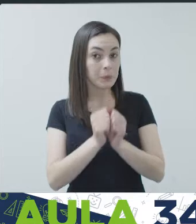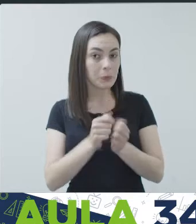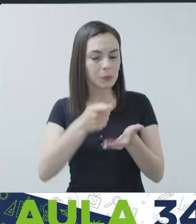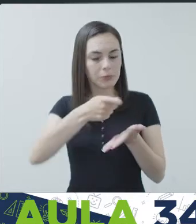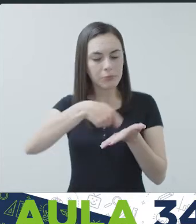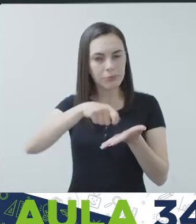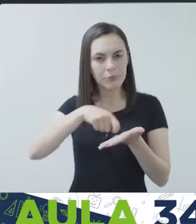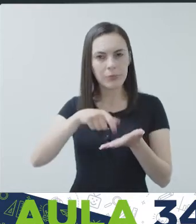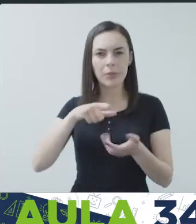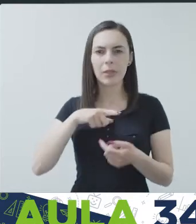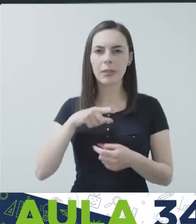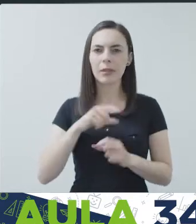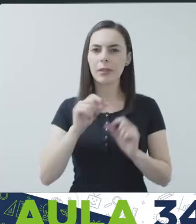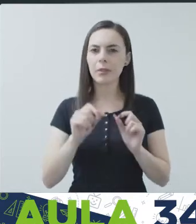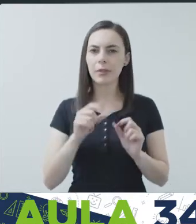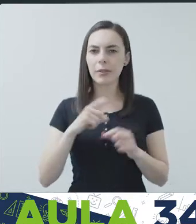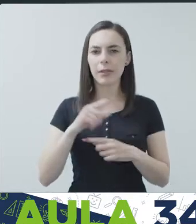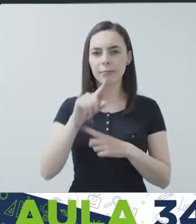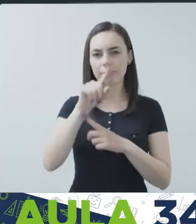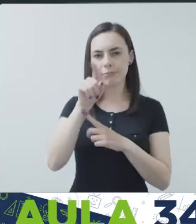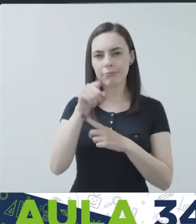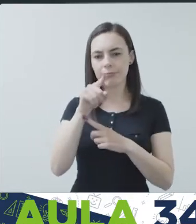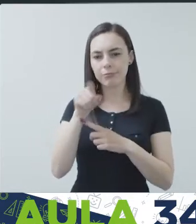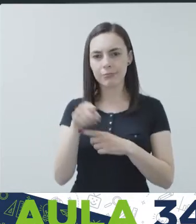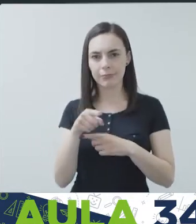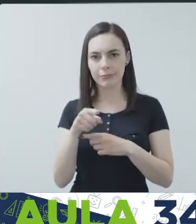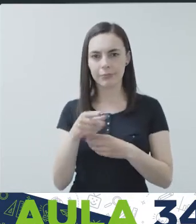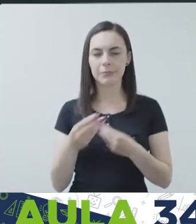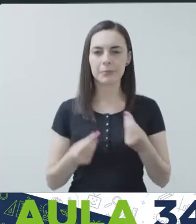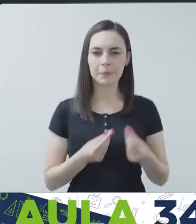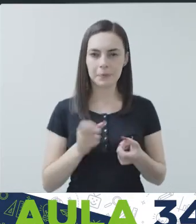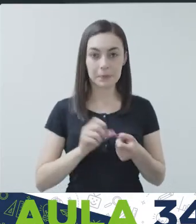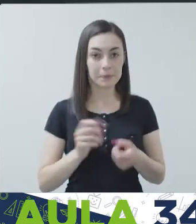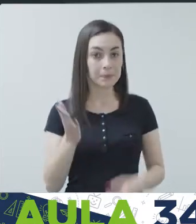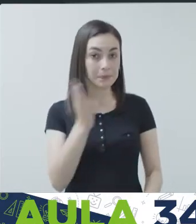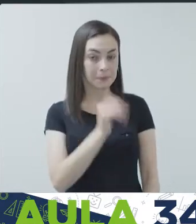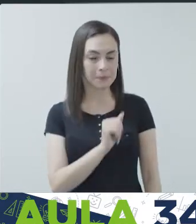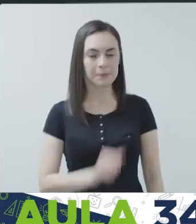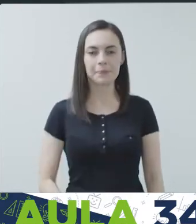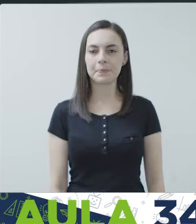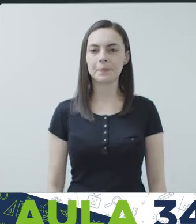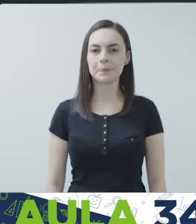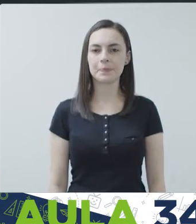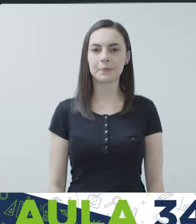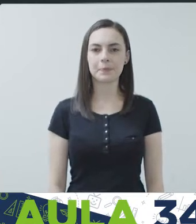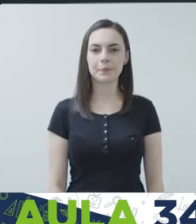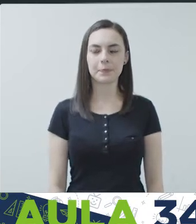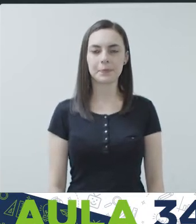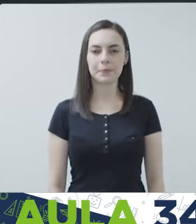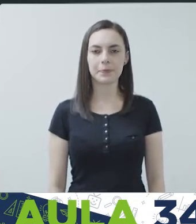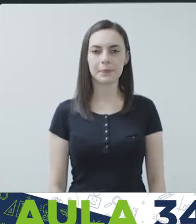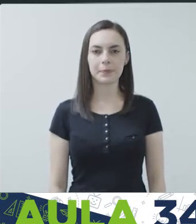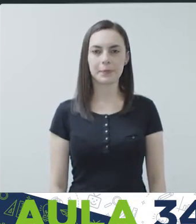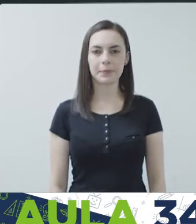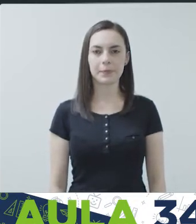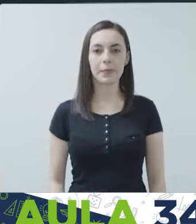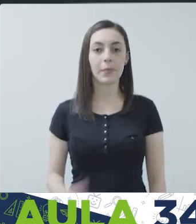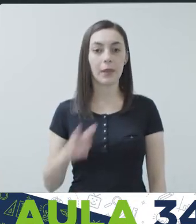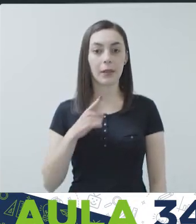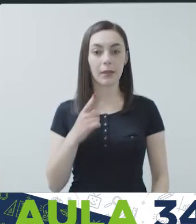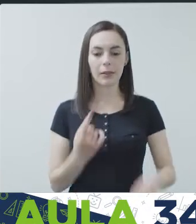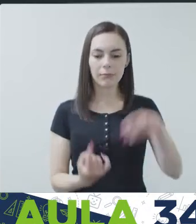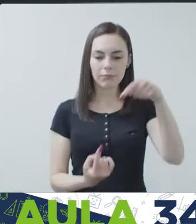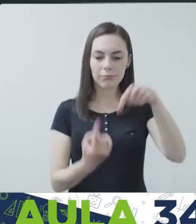tem algumas voltinhas, né? Duas voltinhas no número 3. Vamos lá? Vamos começar aqui na setinha,